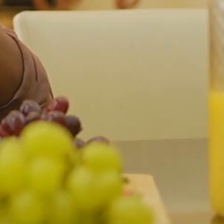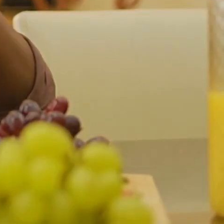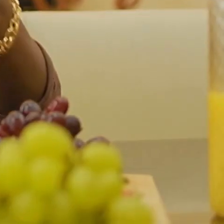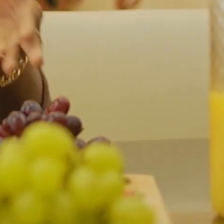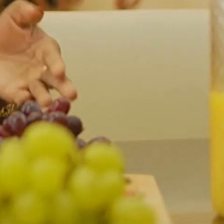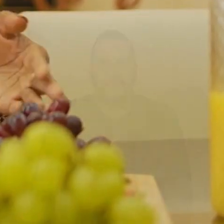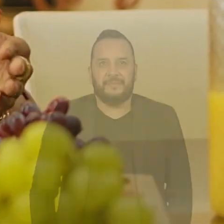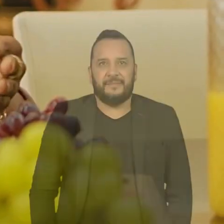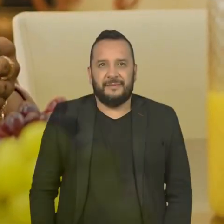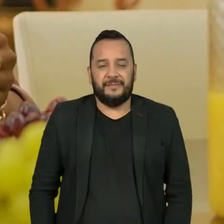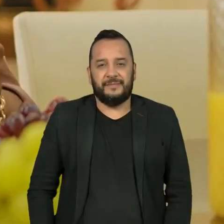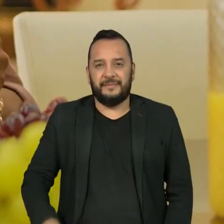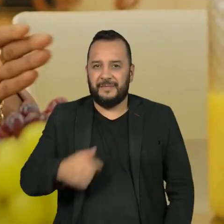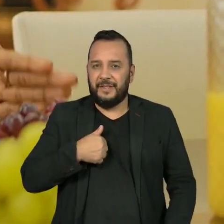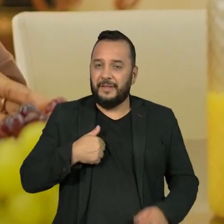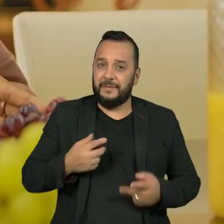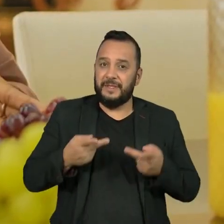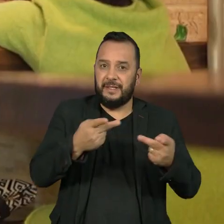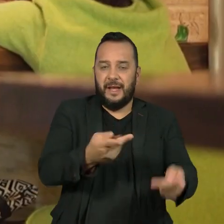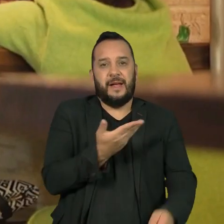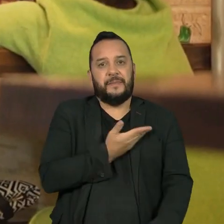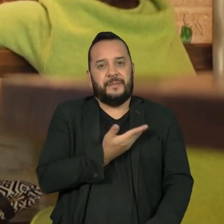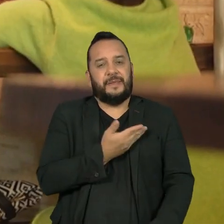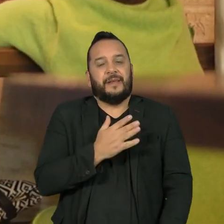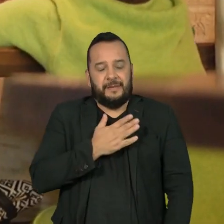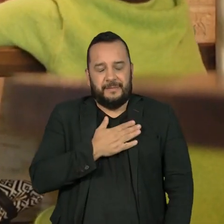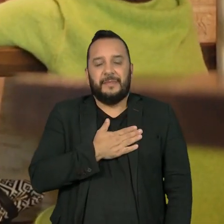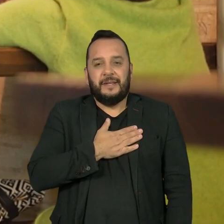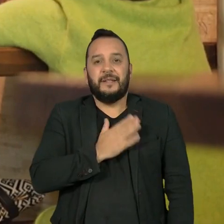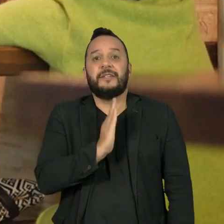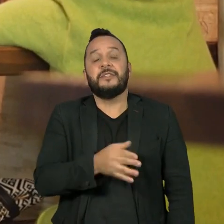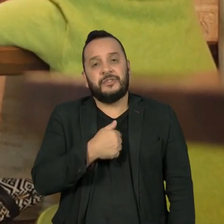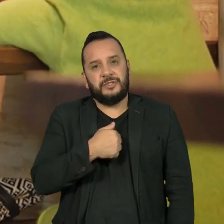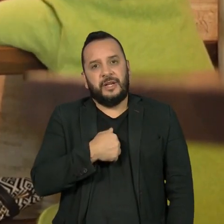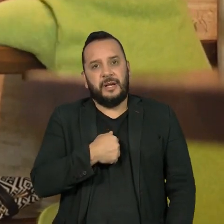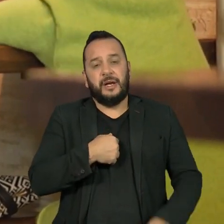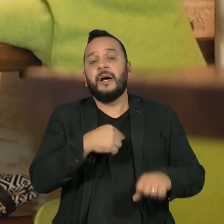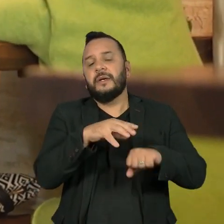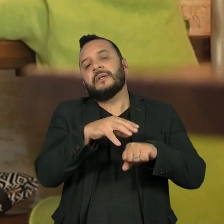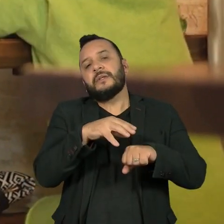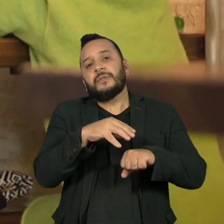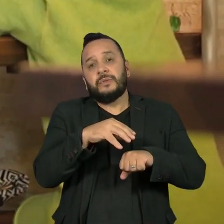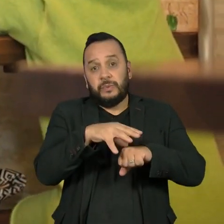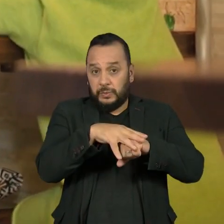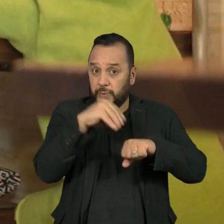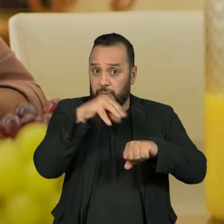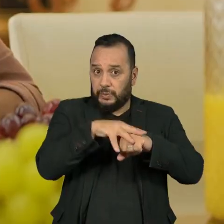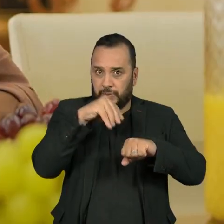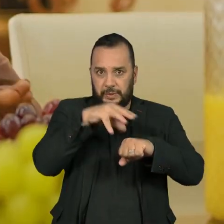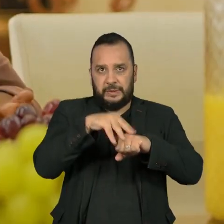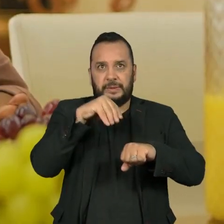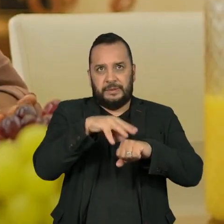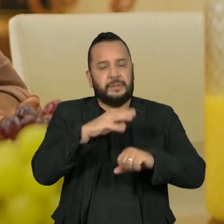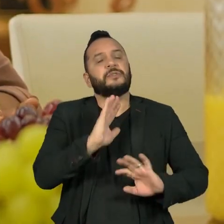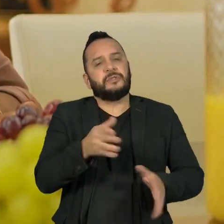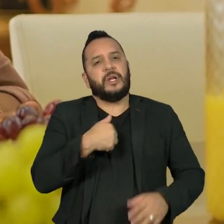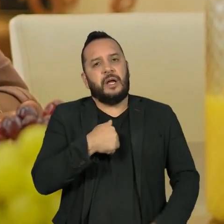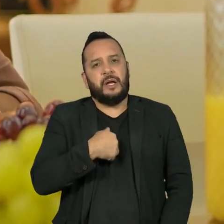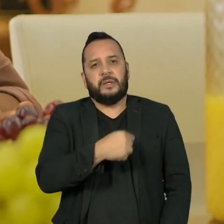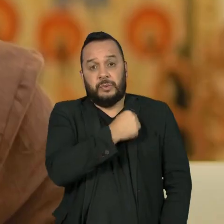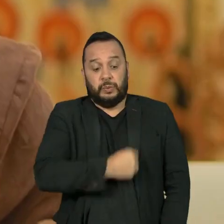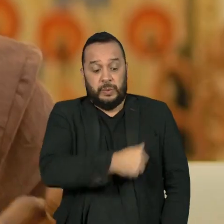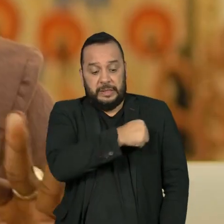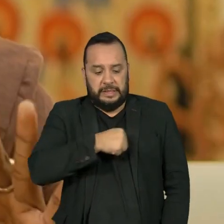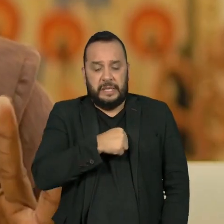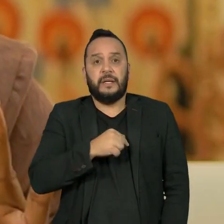Nós fomos visitar uma amiga minha na Suíça e foi um voo noturno, então ela estudou o dia todo, eu trabalhei o dia todo e seria numa classe